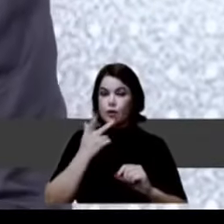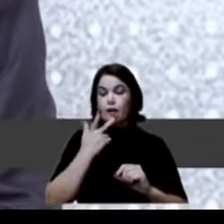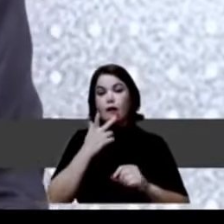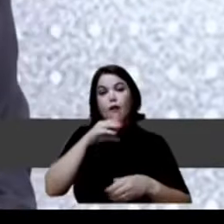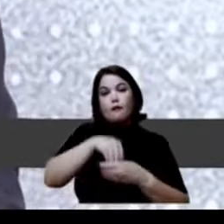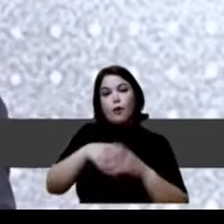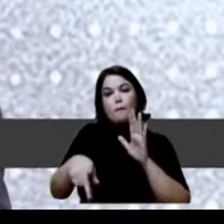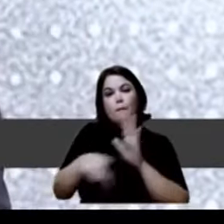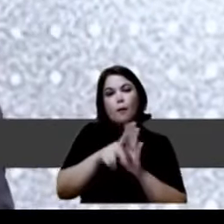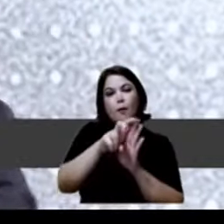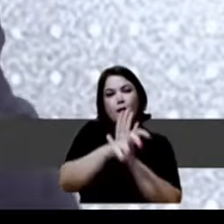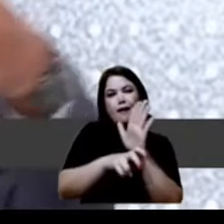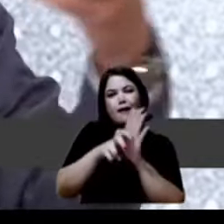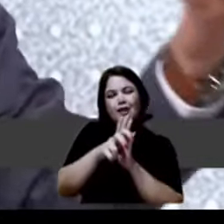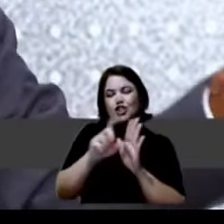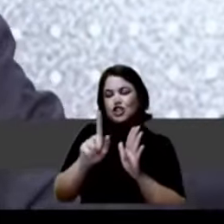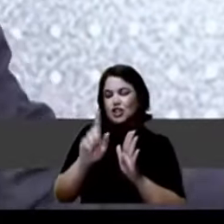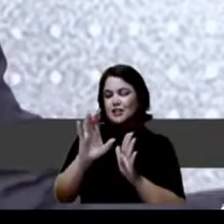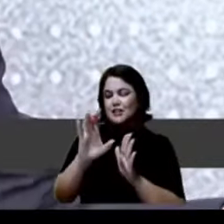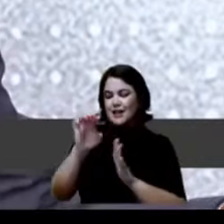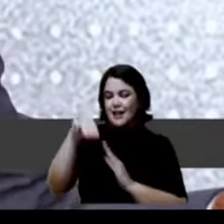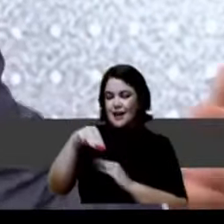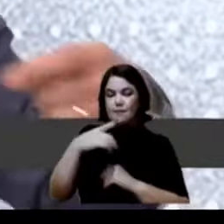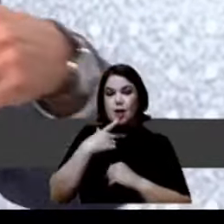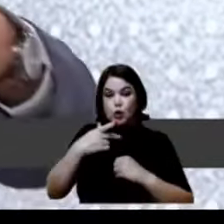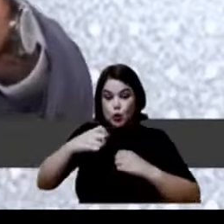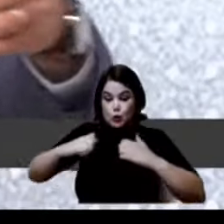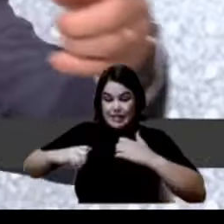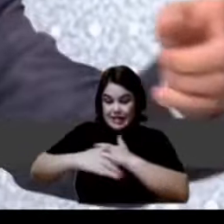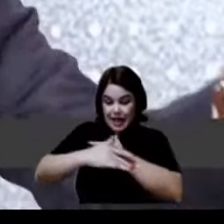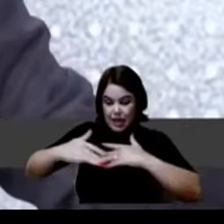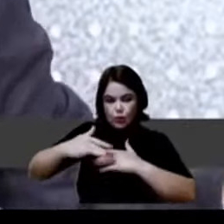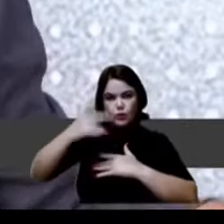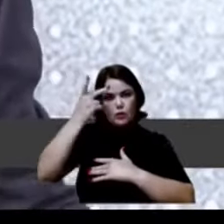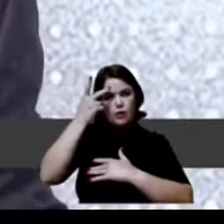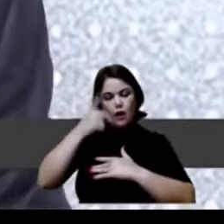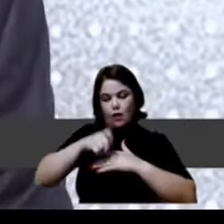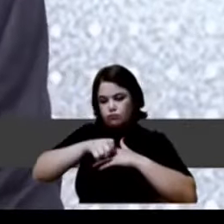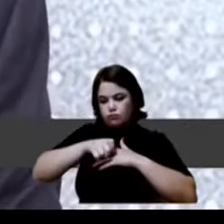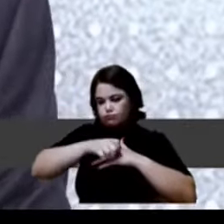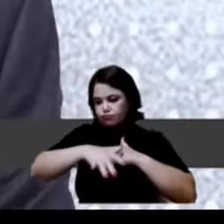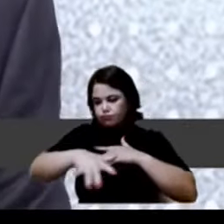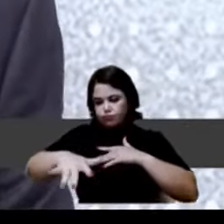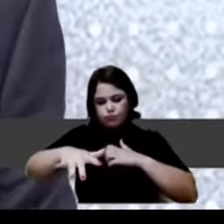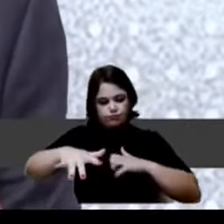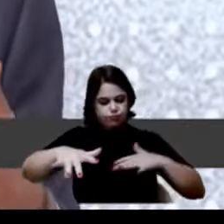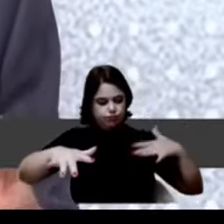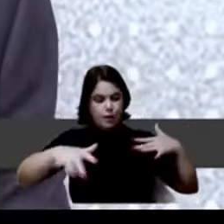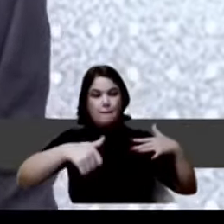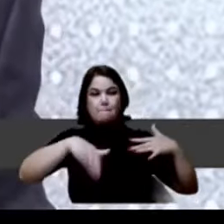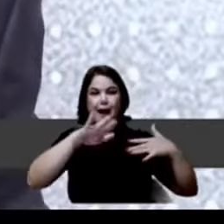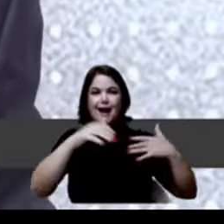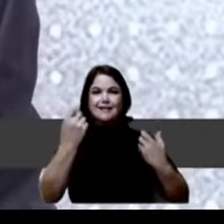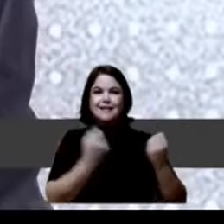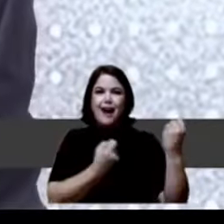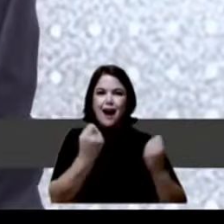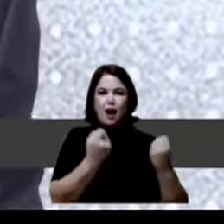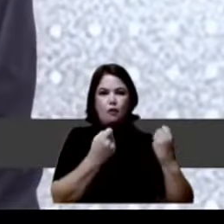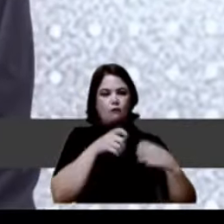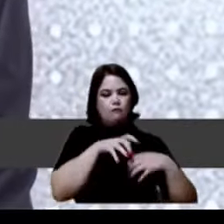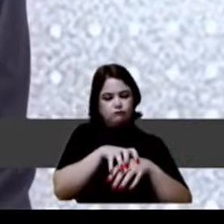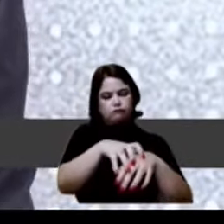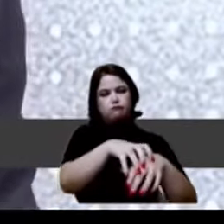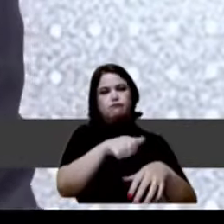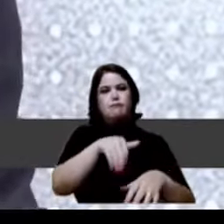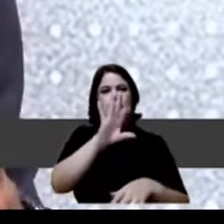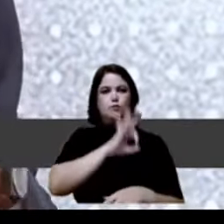era só no centro de São Paulo. Eu estendi para toda a cidade, ampliei o número de viaturas e o número de policiais. E é esse avanço